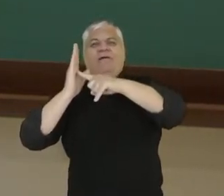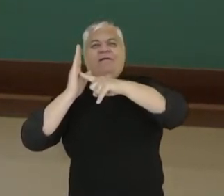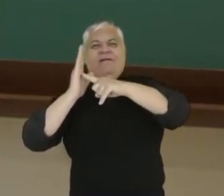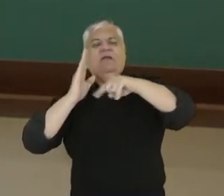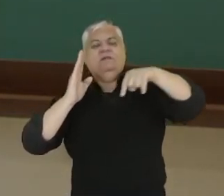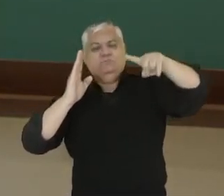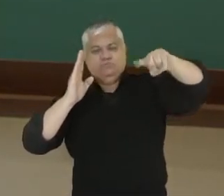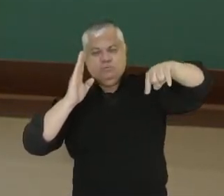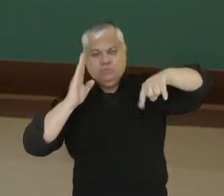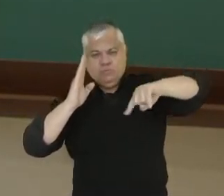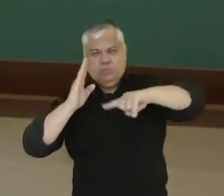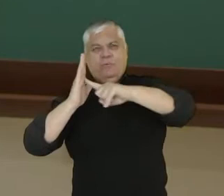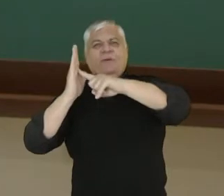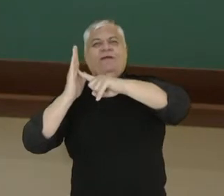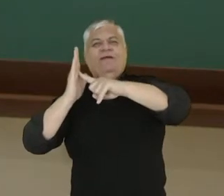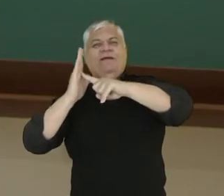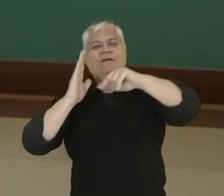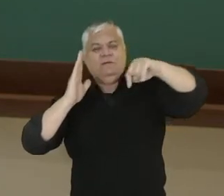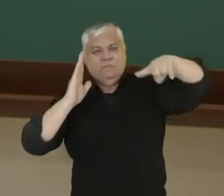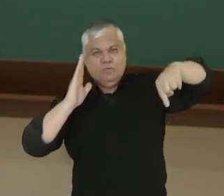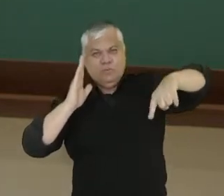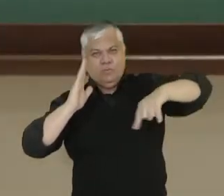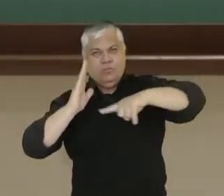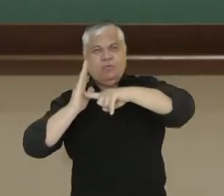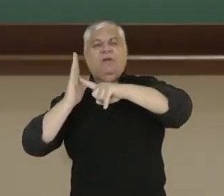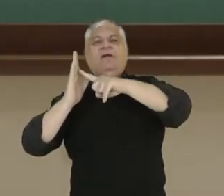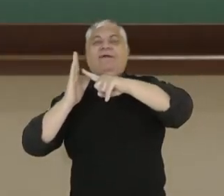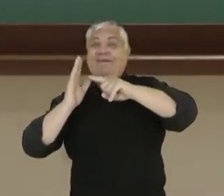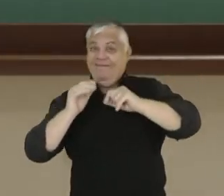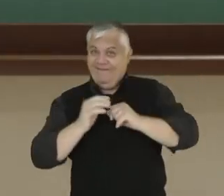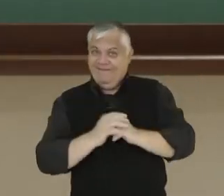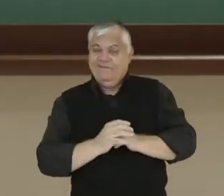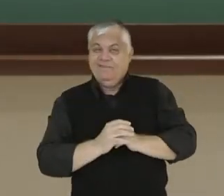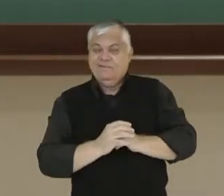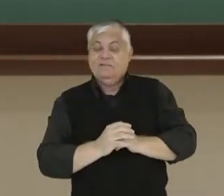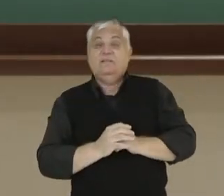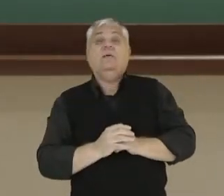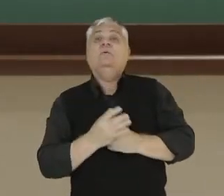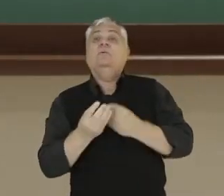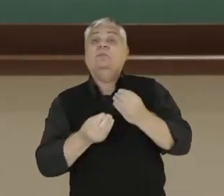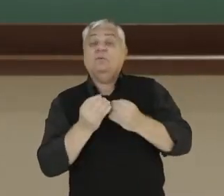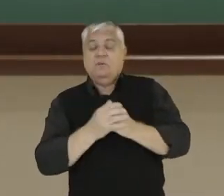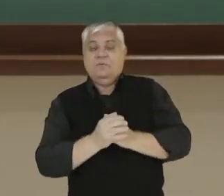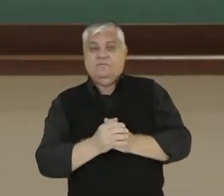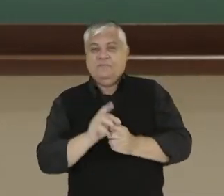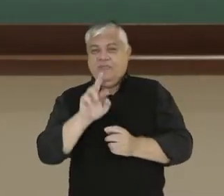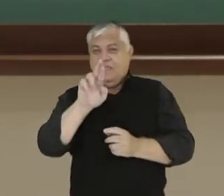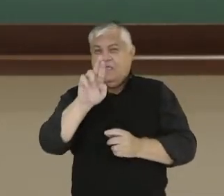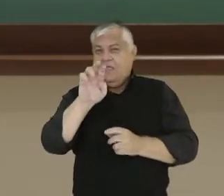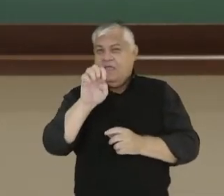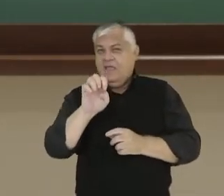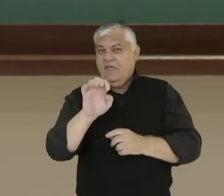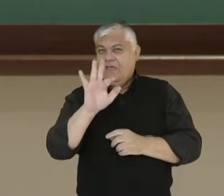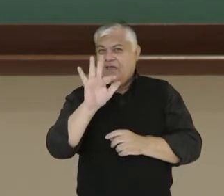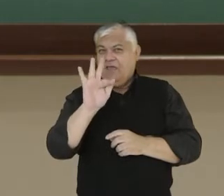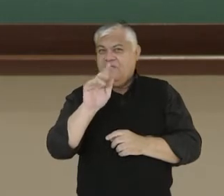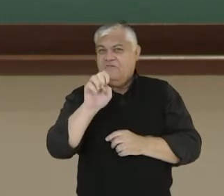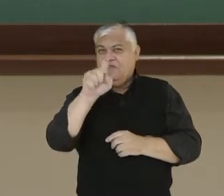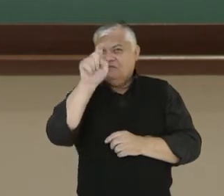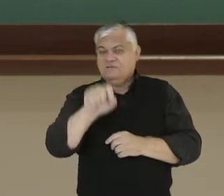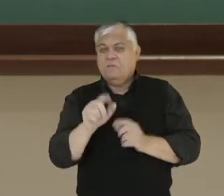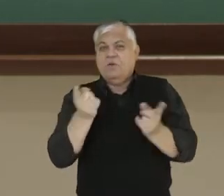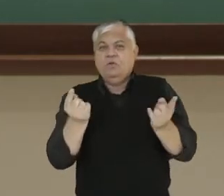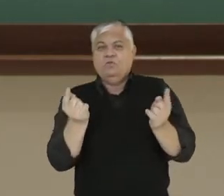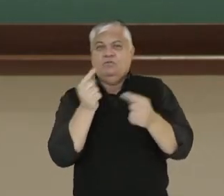vai inverter de fase e vai retornar. Ou seja, numa reflexão pode ocorrer inversão